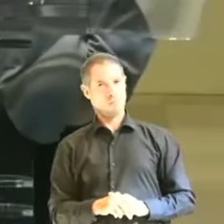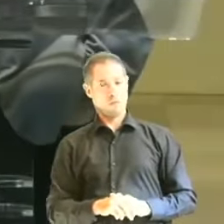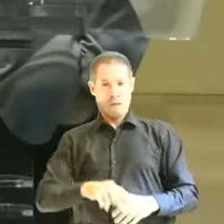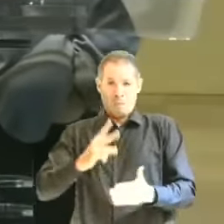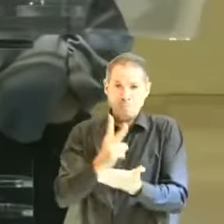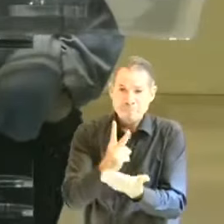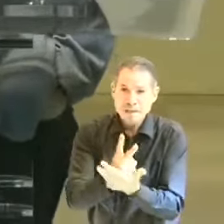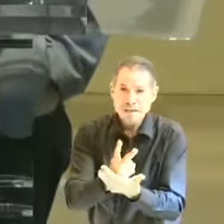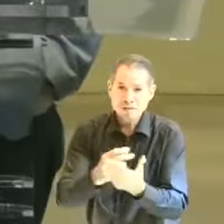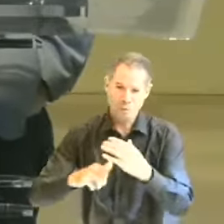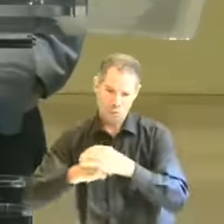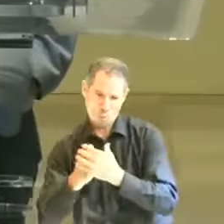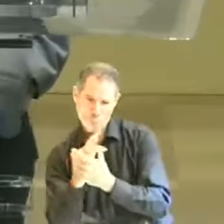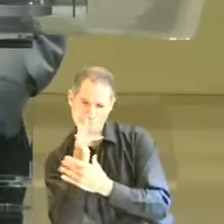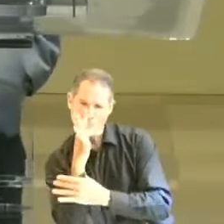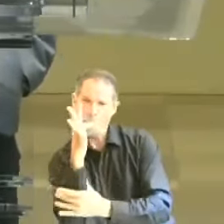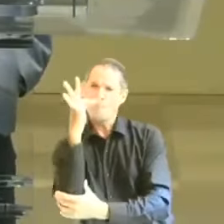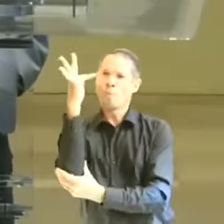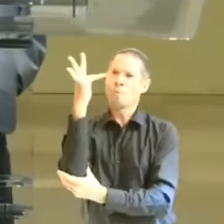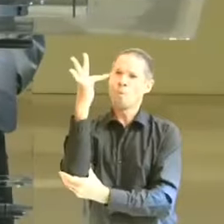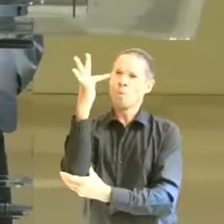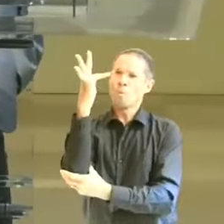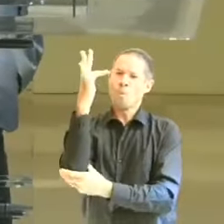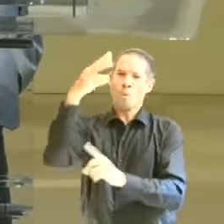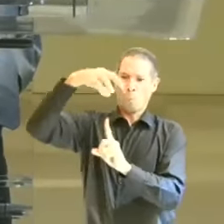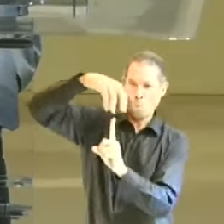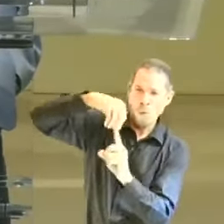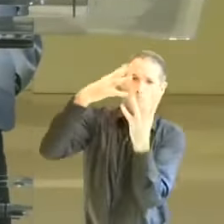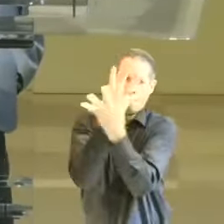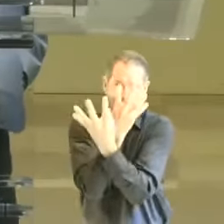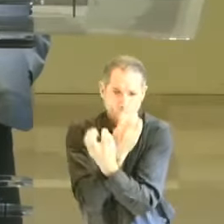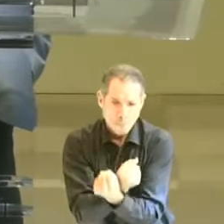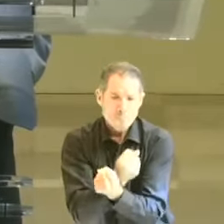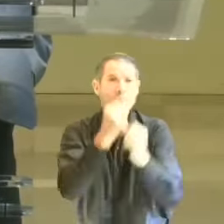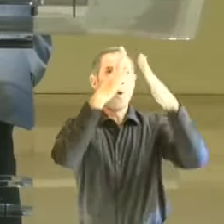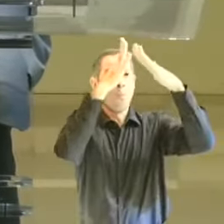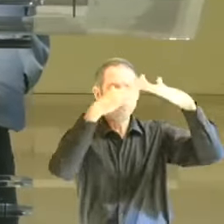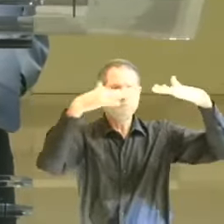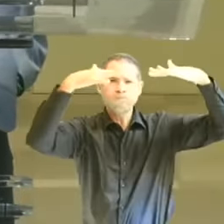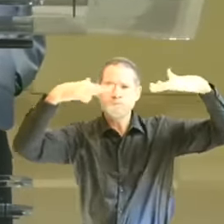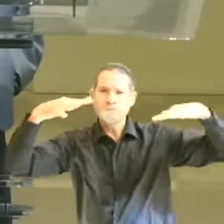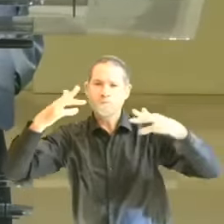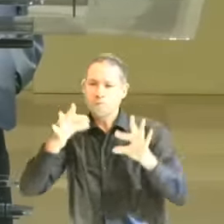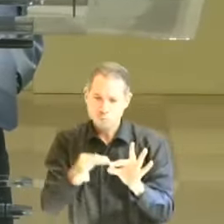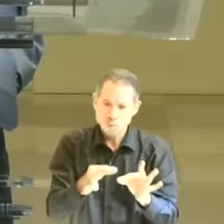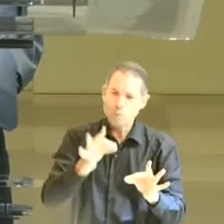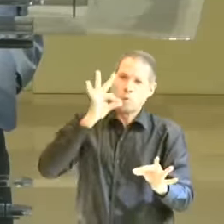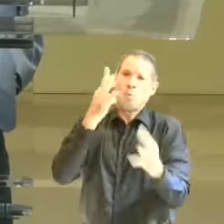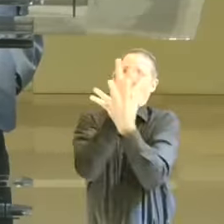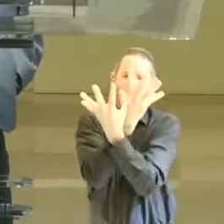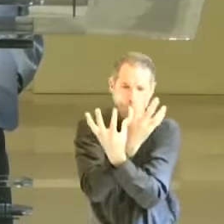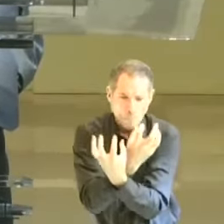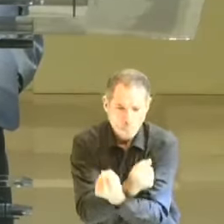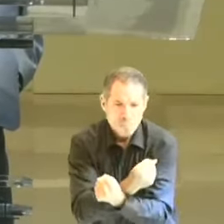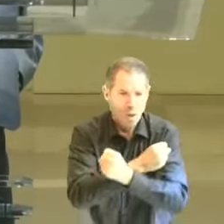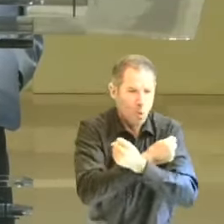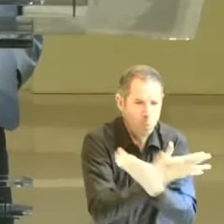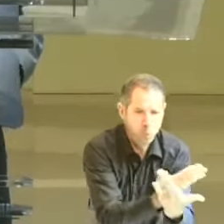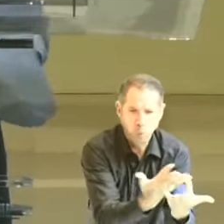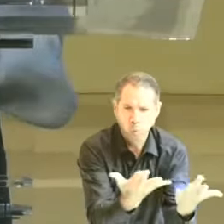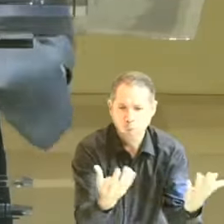mesmo não florescendo a figueira e não havendo uvas nas videiras, mesmo falhando a safra